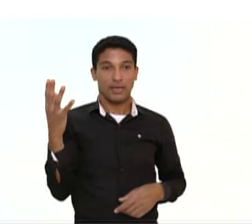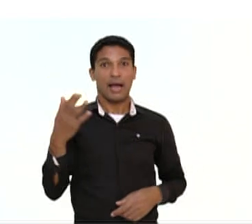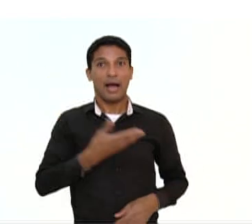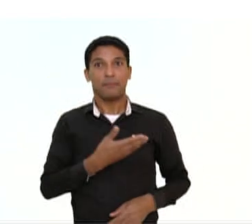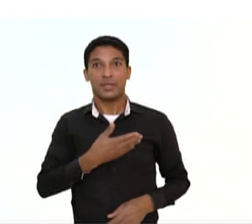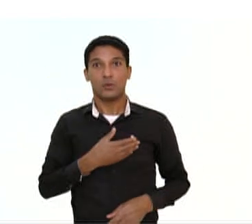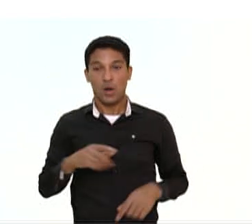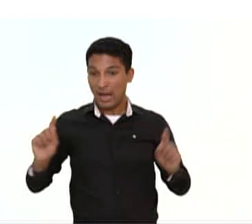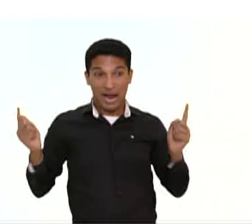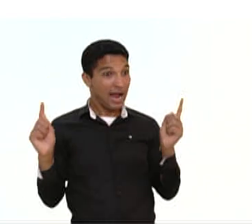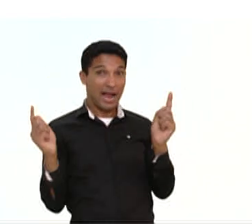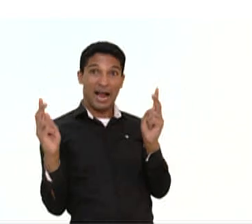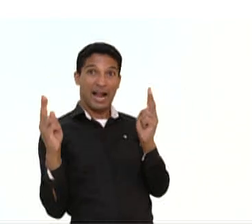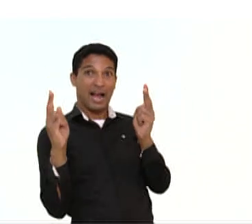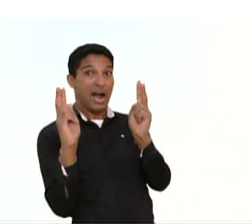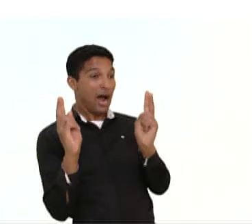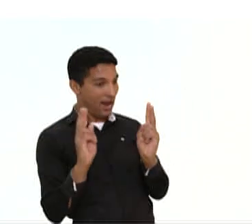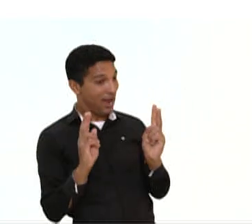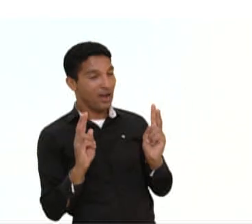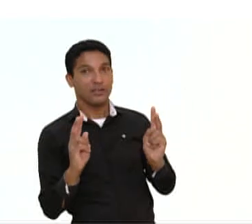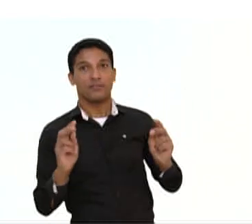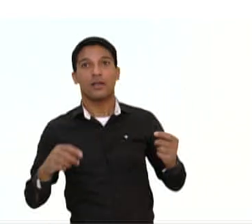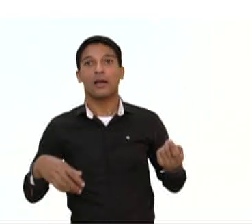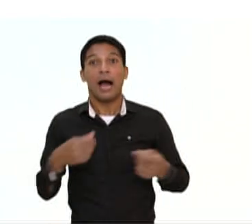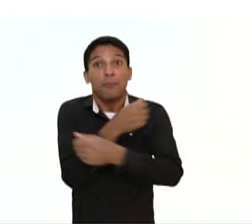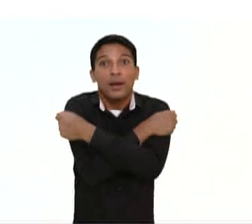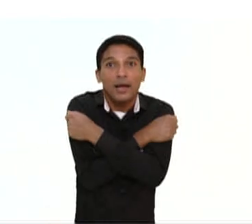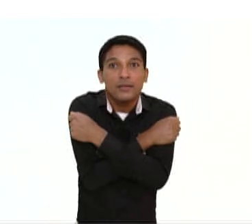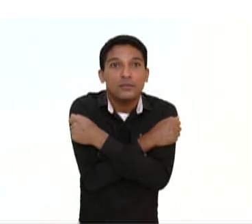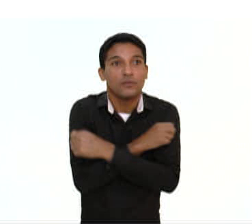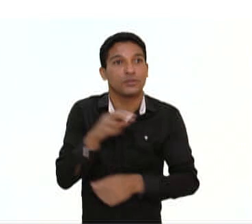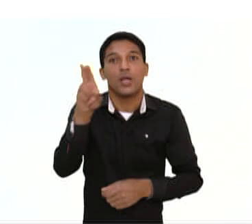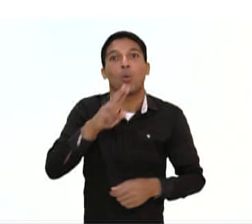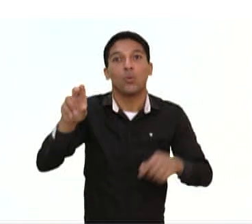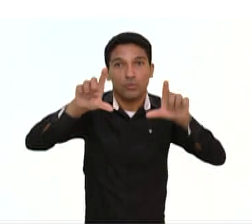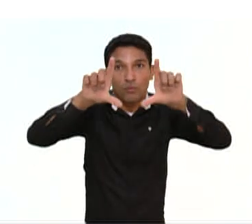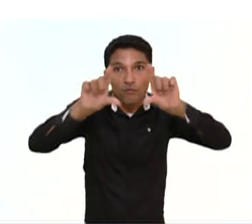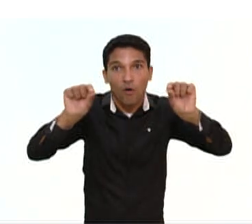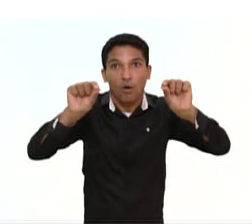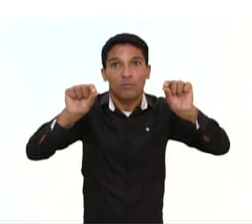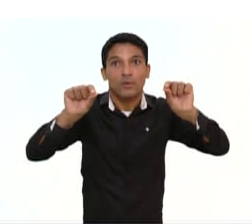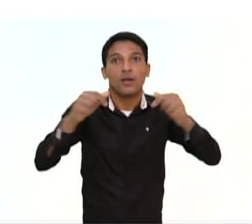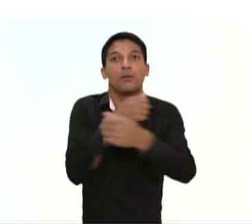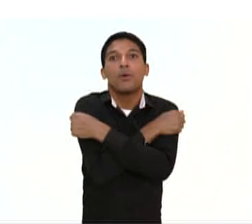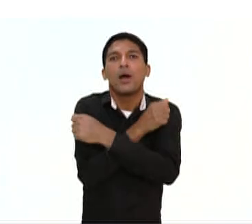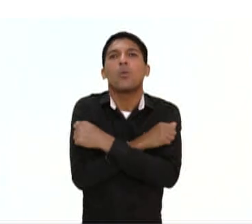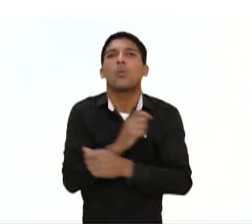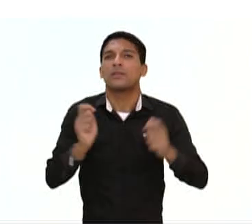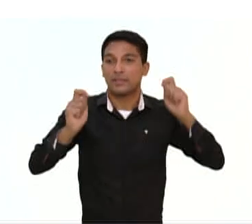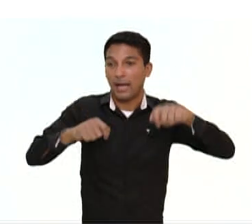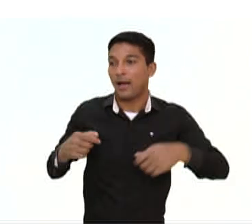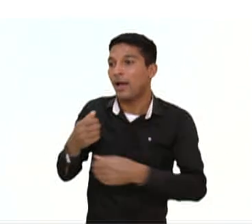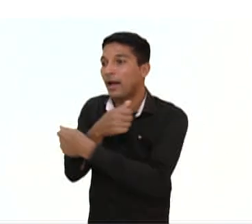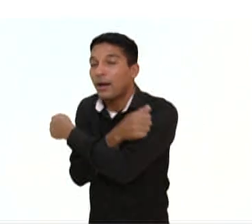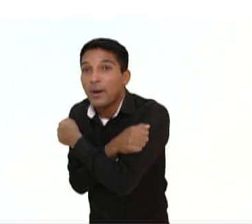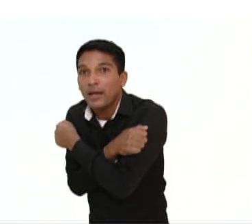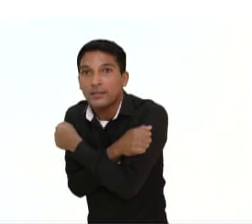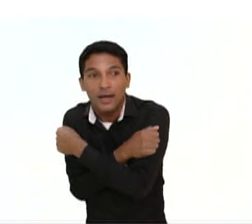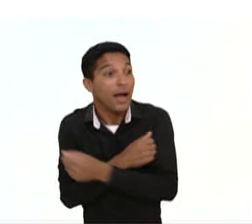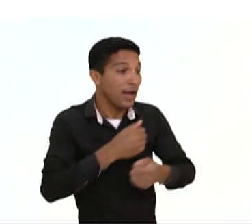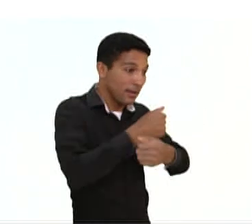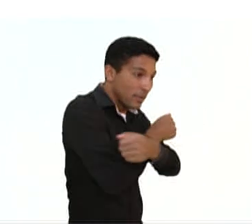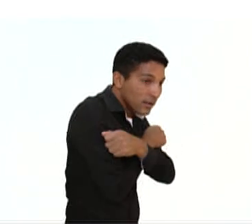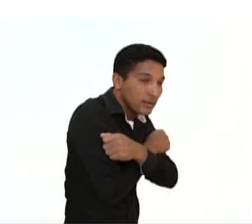cumprimentar com um longo abraço. Utilize a equação para o cálculo da combinação simples e responda quantos abraços